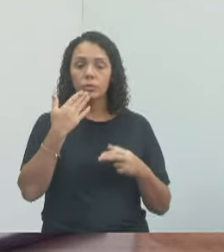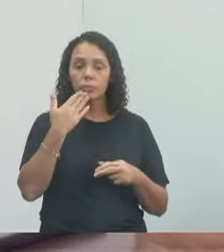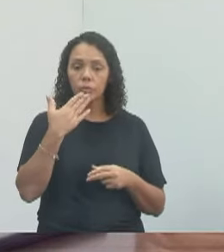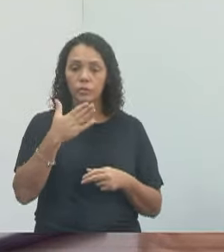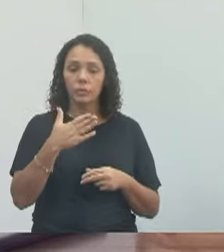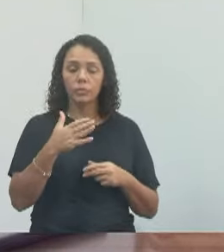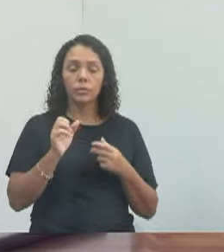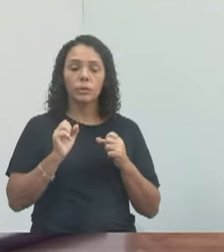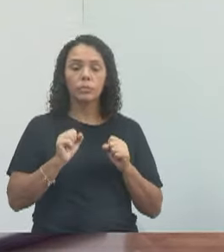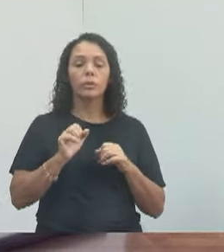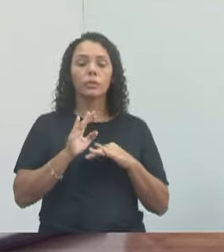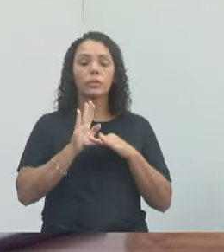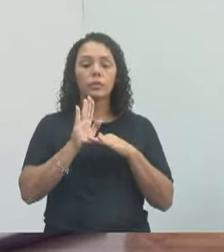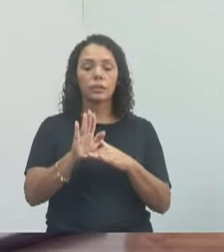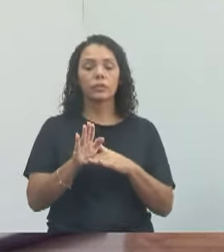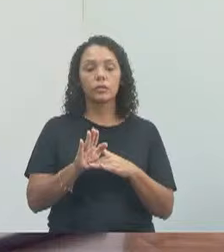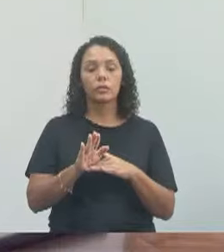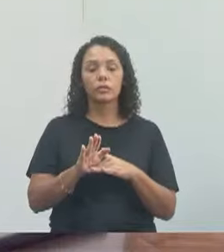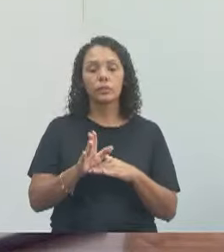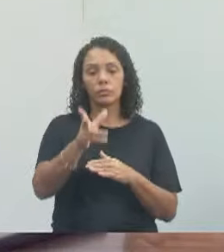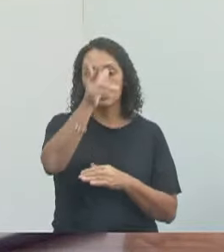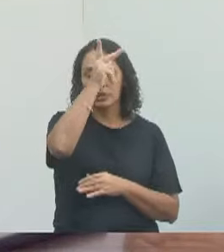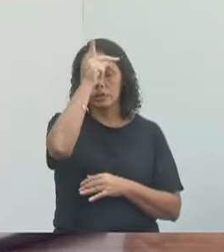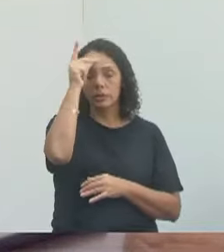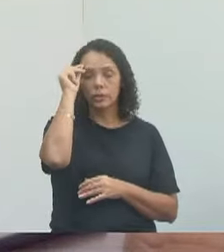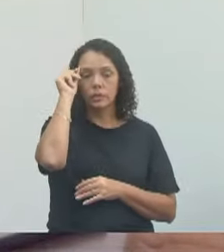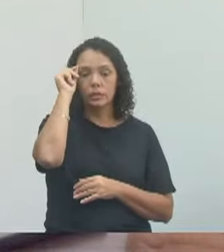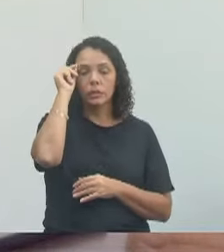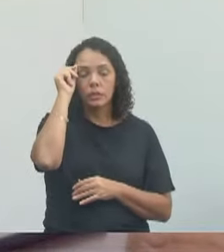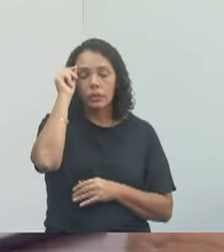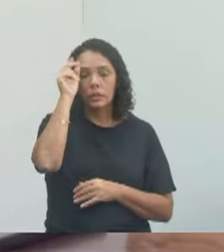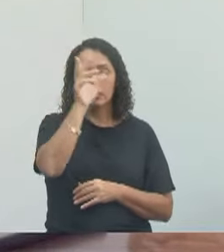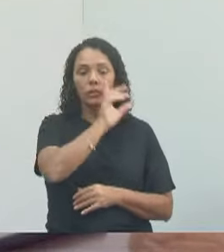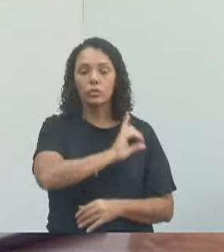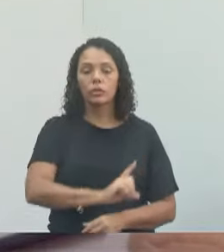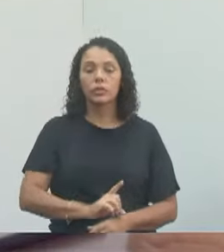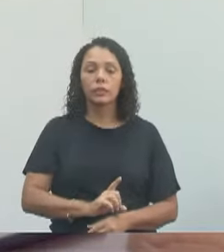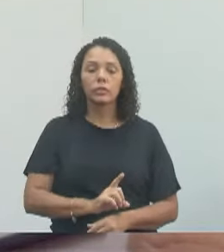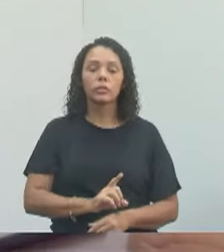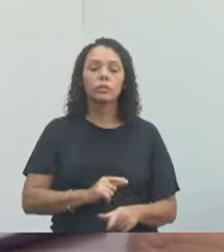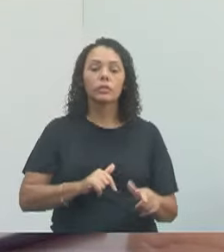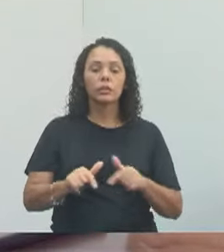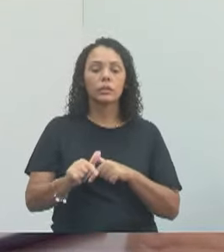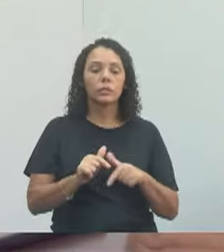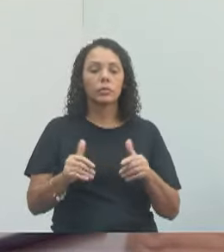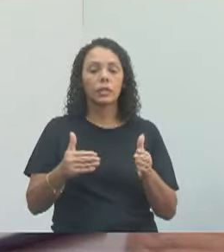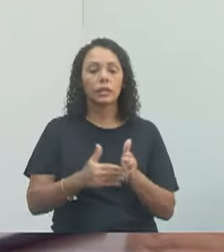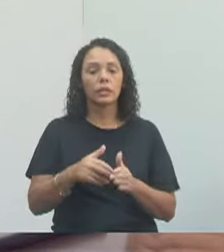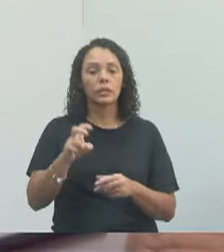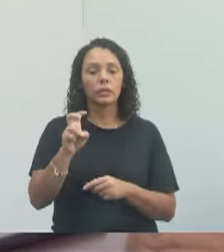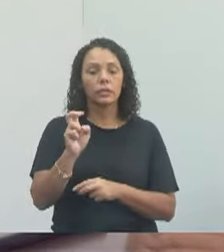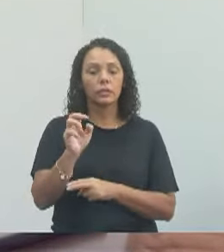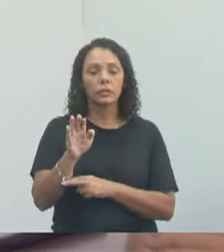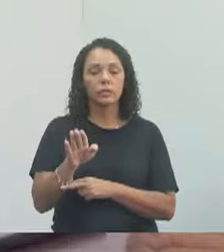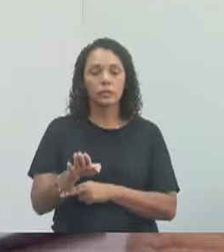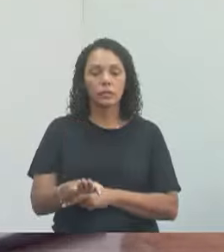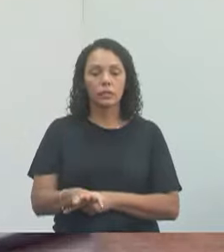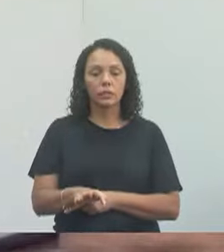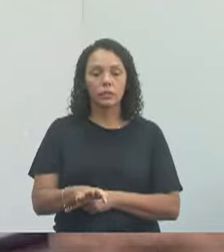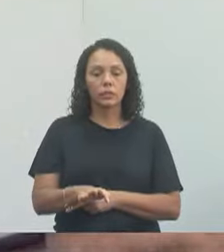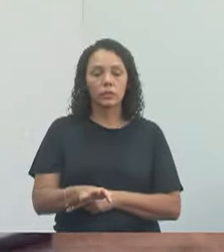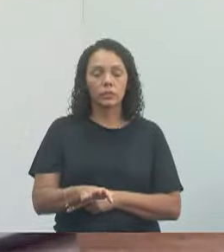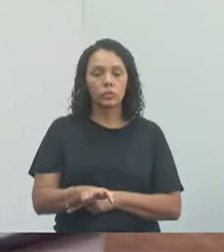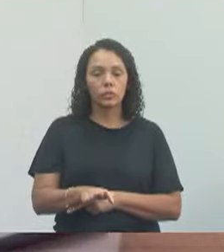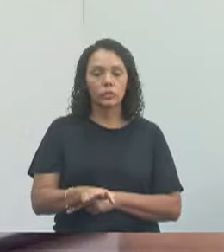possam ser atendidos pela administração e tem o direito de sair às 5 horas da tarde como é